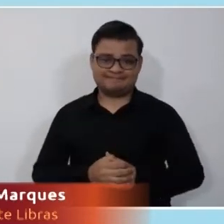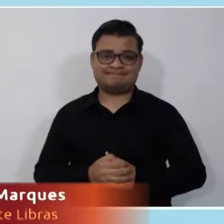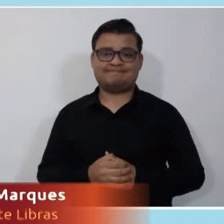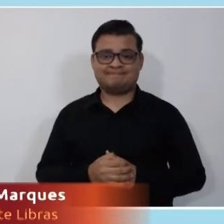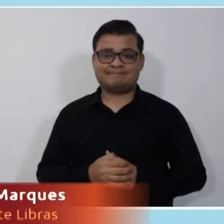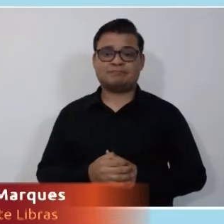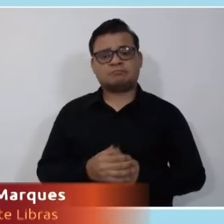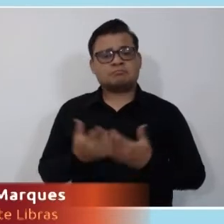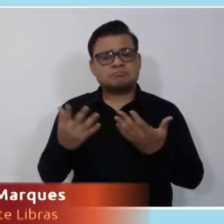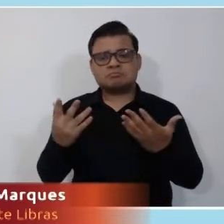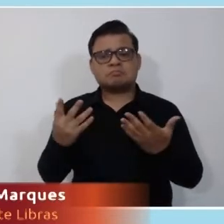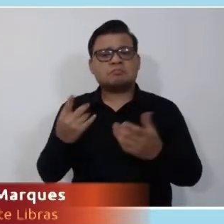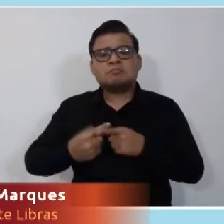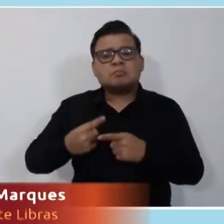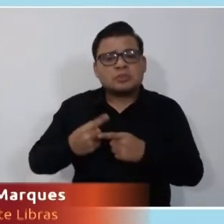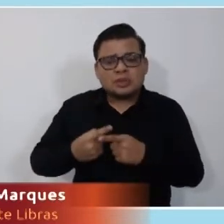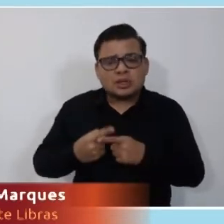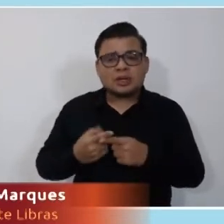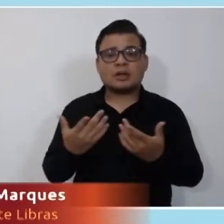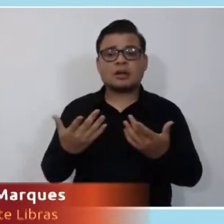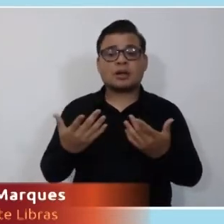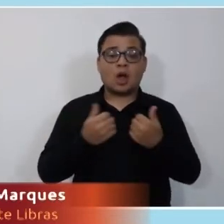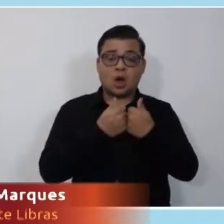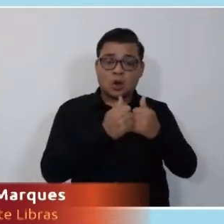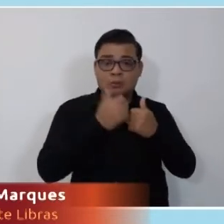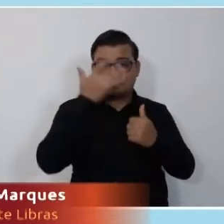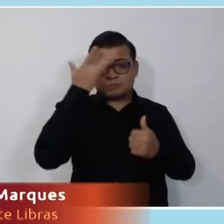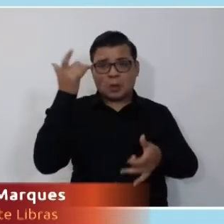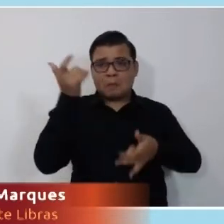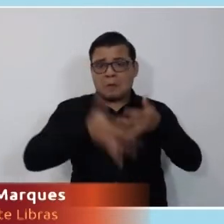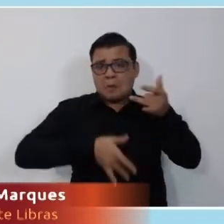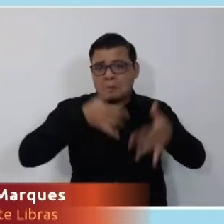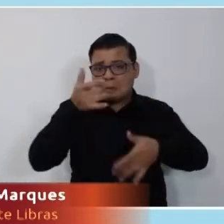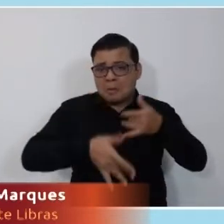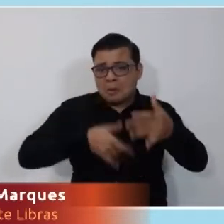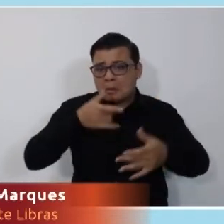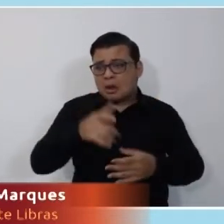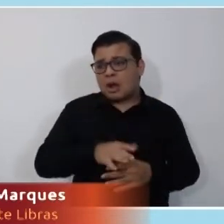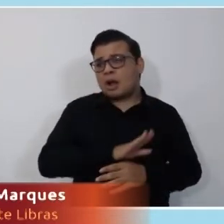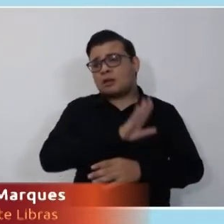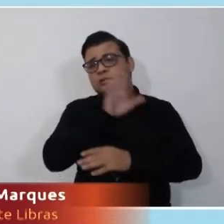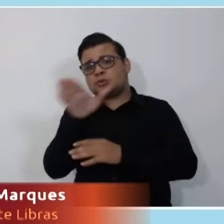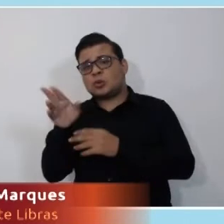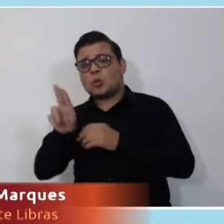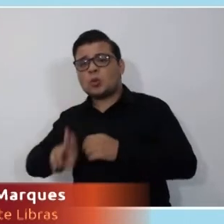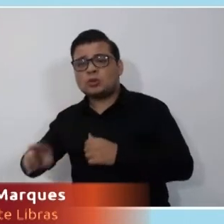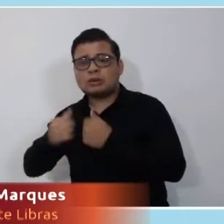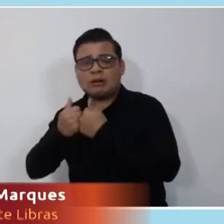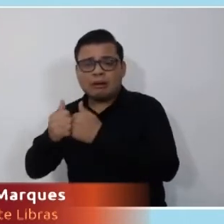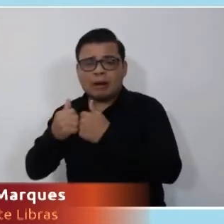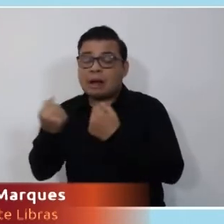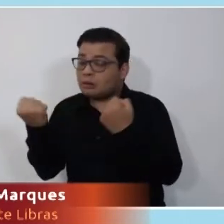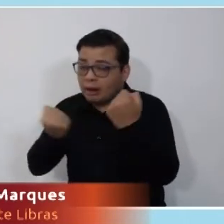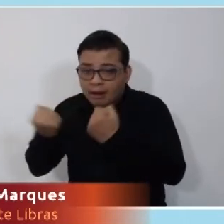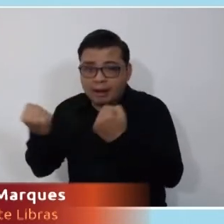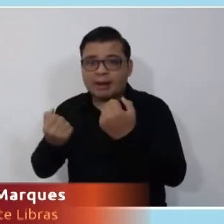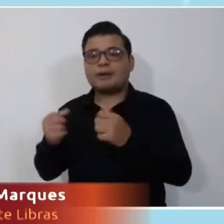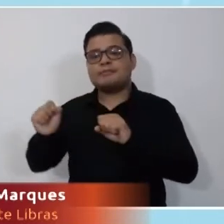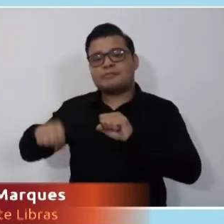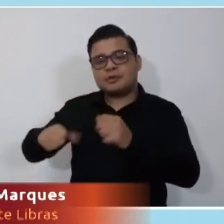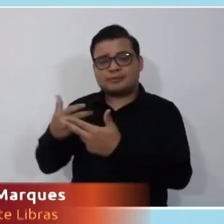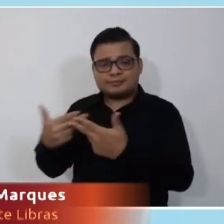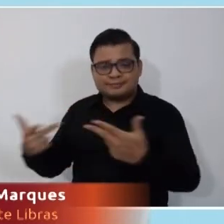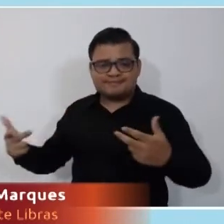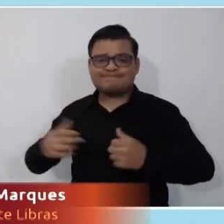sendo esvaziado e todo mundo passando para o individual. Então, os serviços vão ser de linhas diretas, linhas mais curtas com